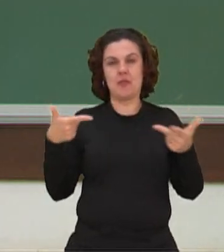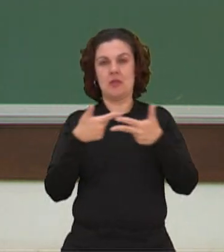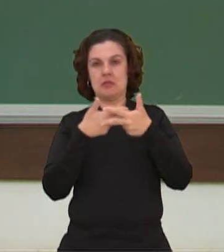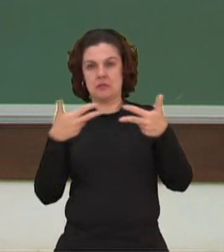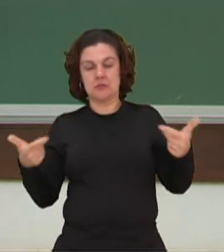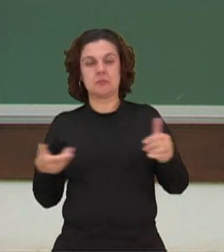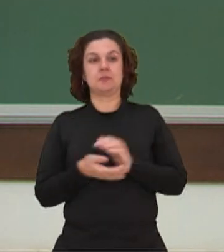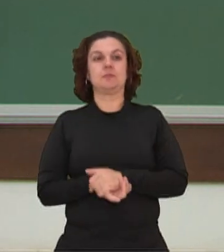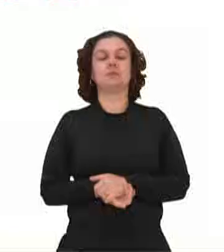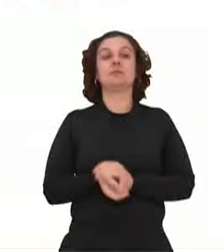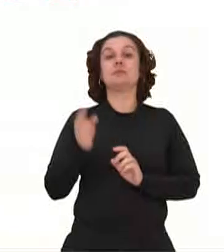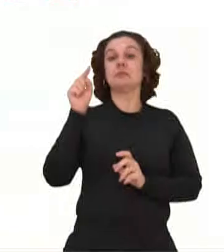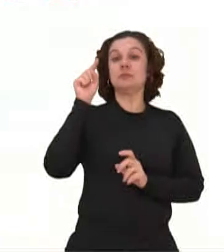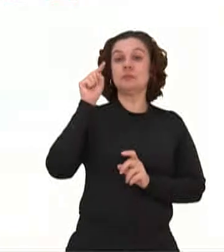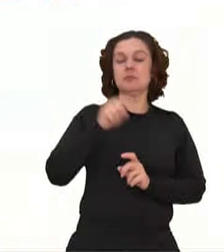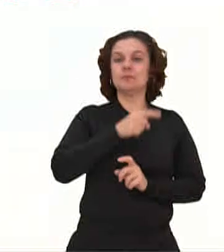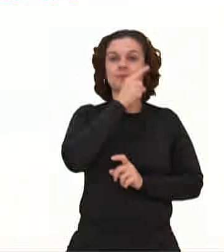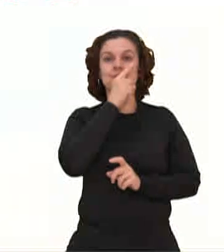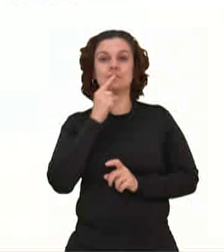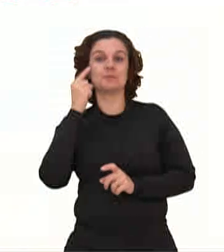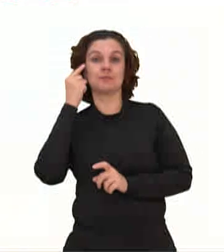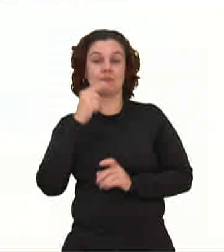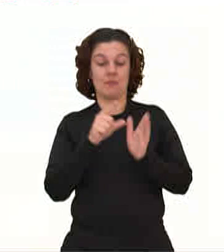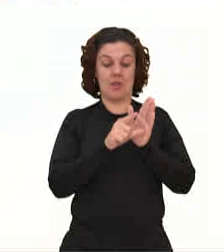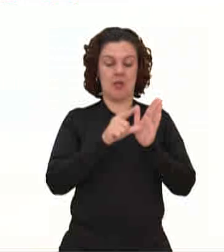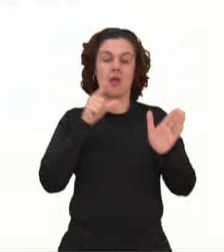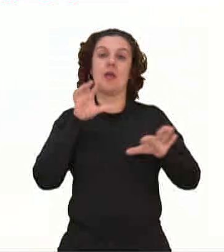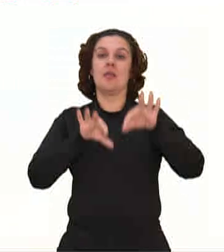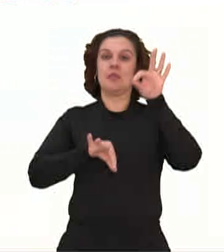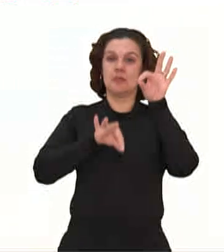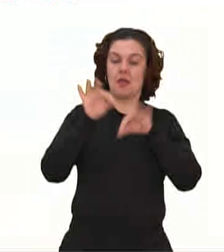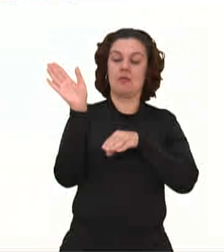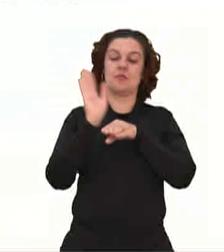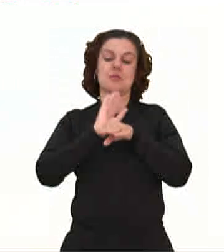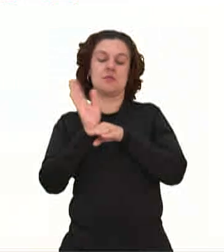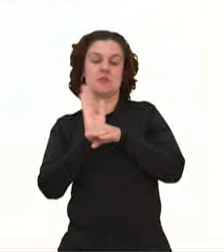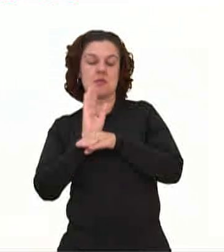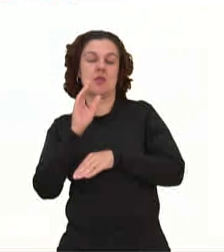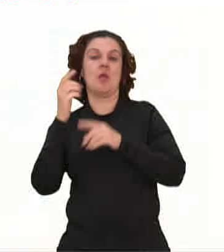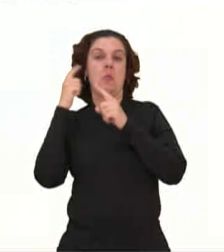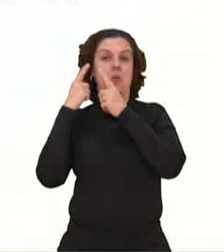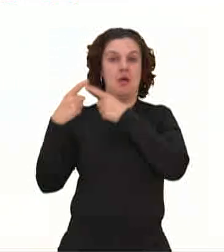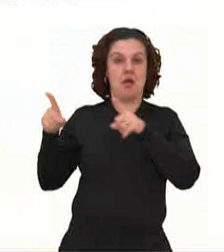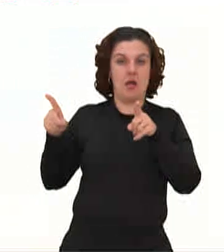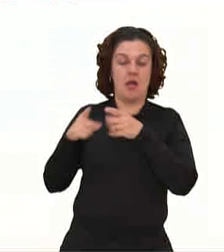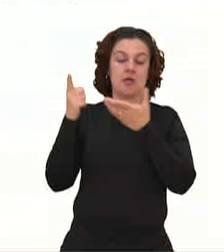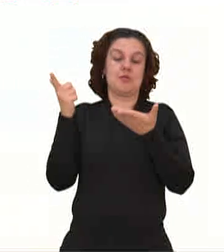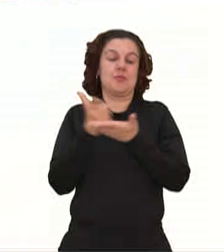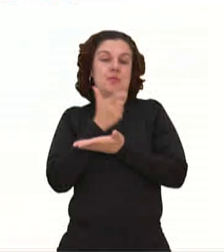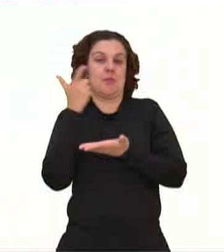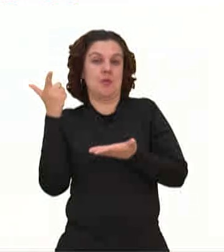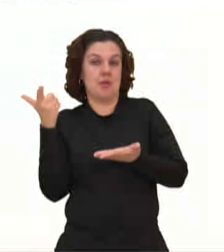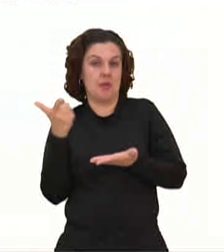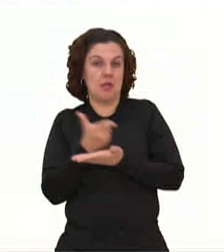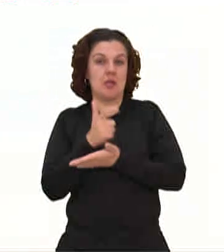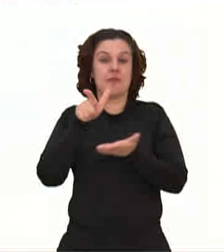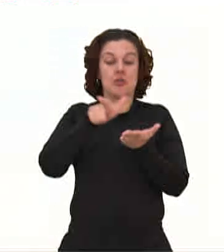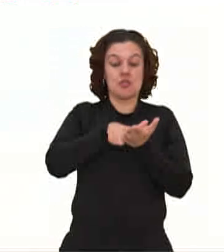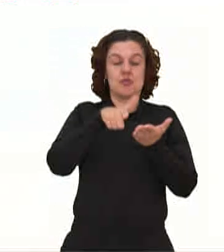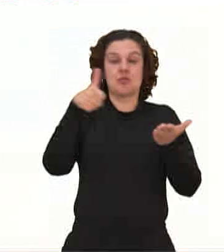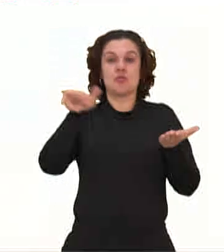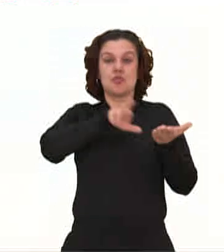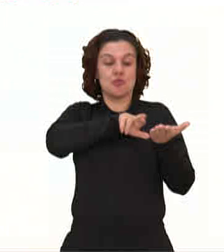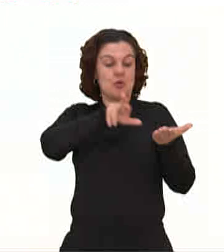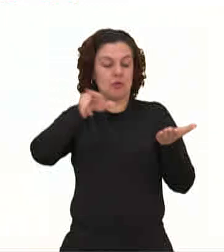Legal? Então essa censura prévia era feita ao teatro, cinema, rádio, literatura, aos jornais,